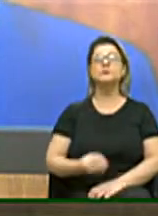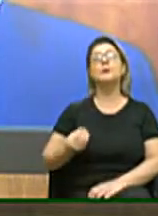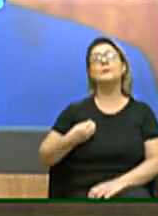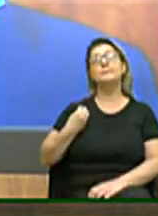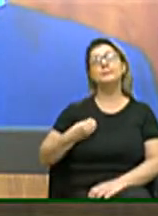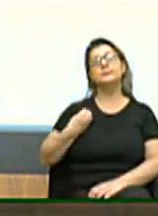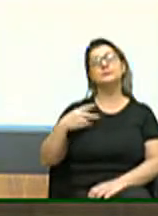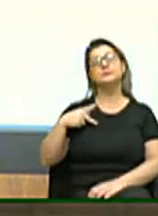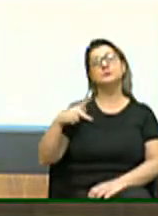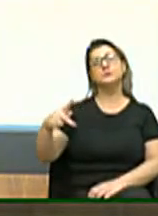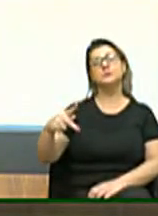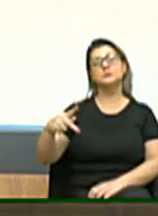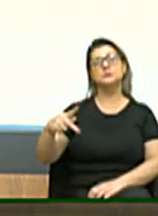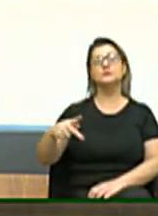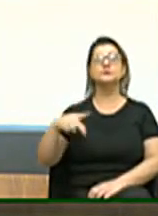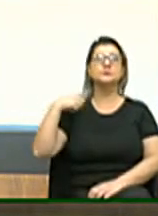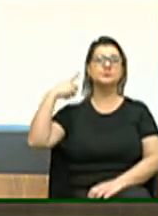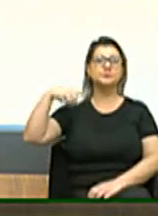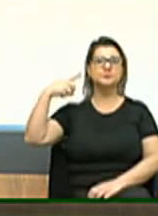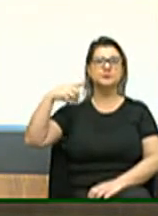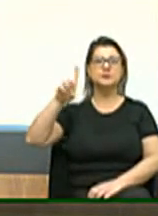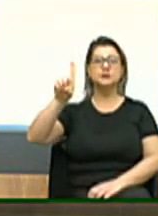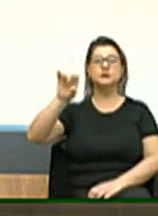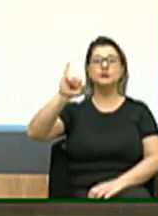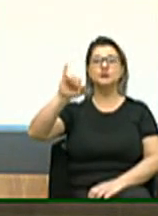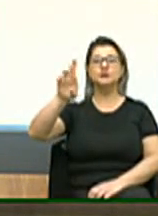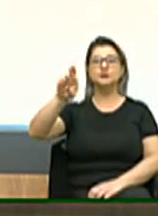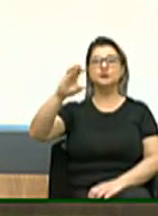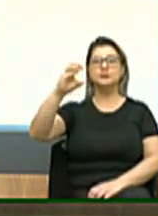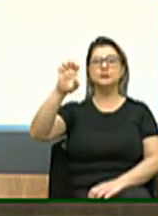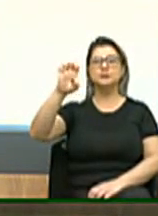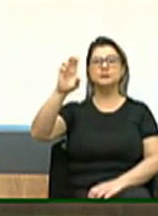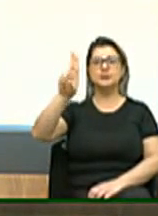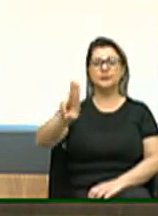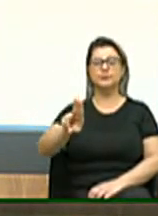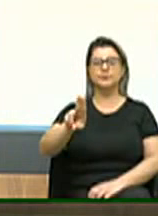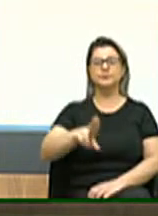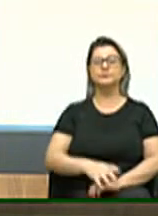Presente, presidente. Deputado Dirceu Franciscon.